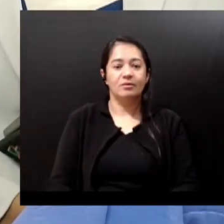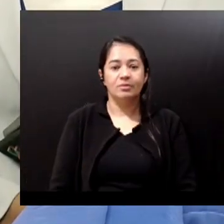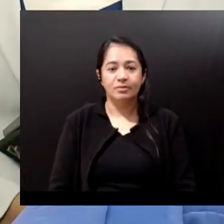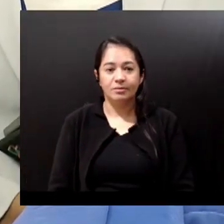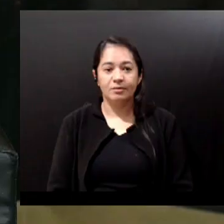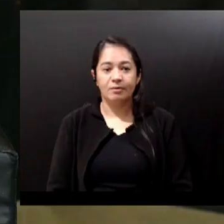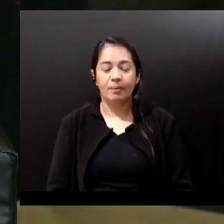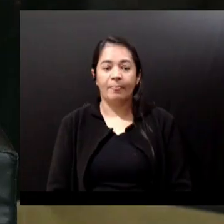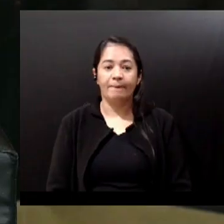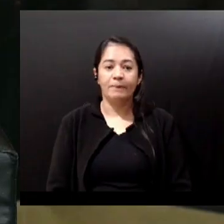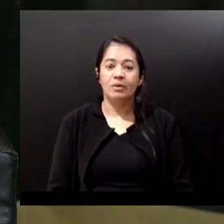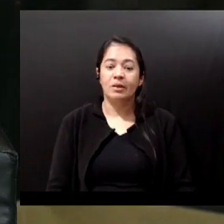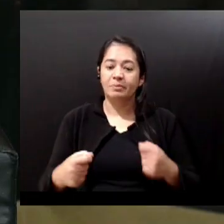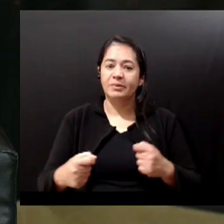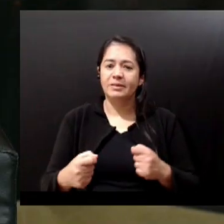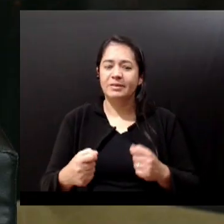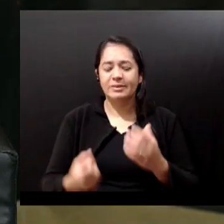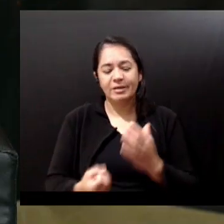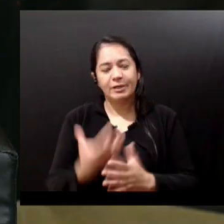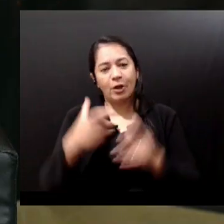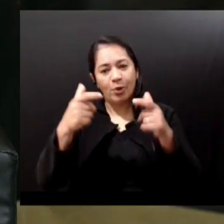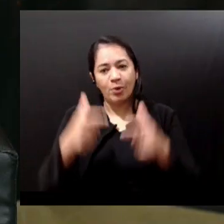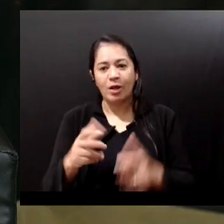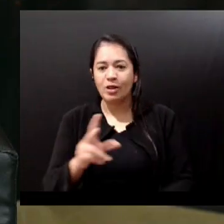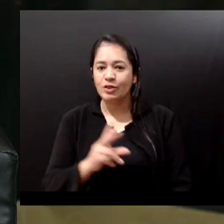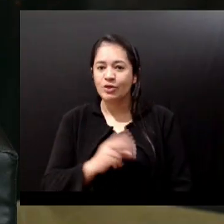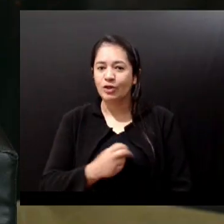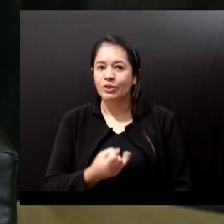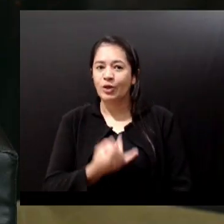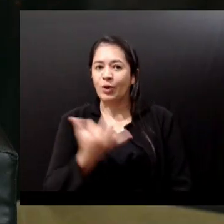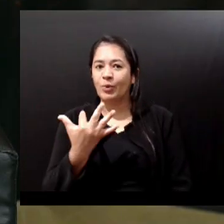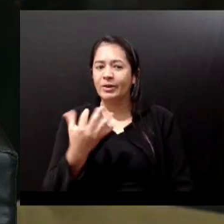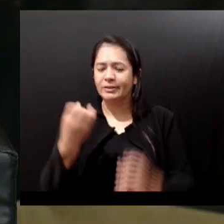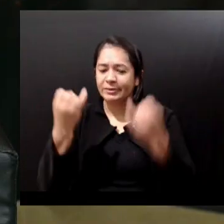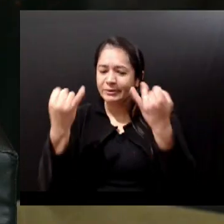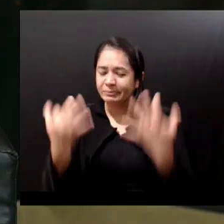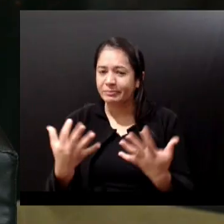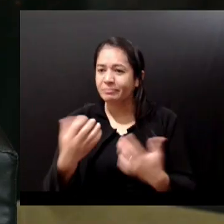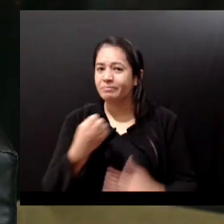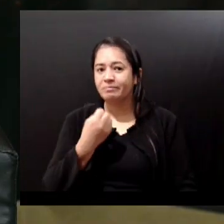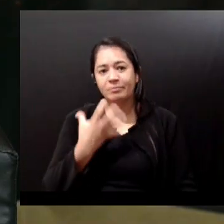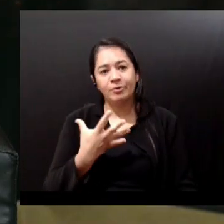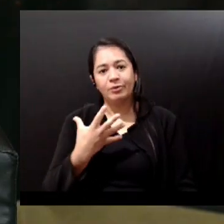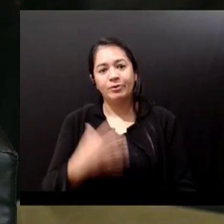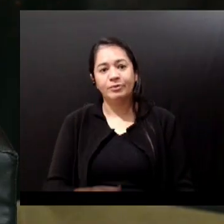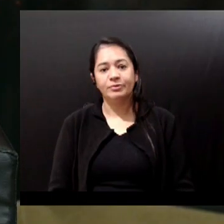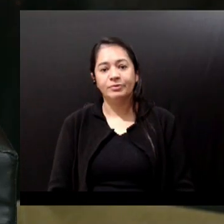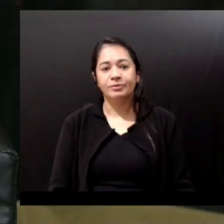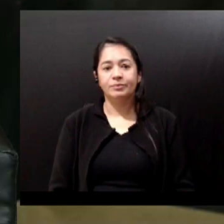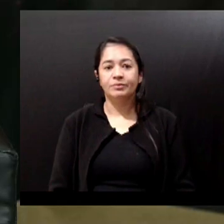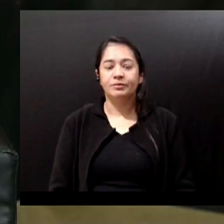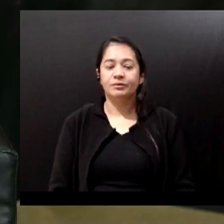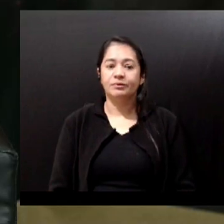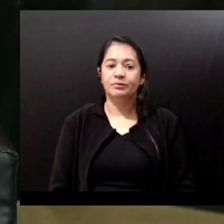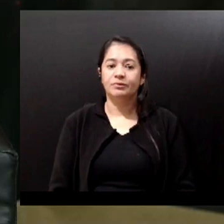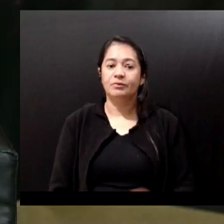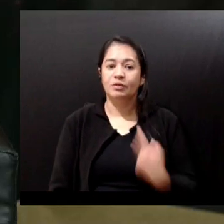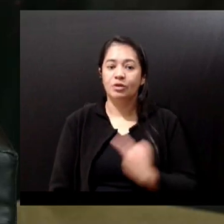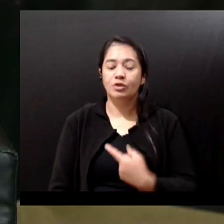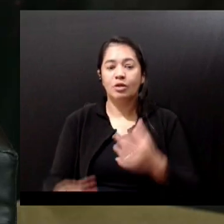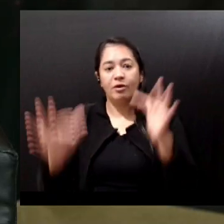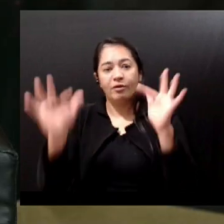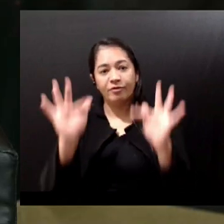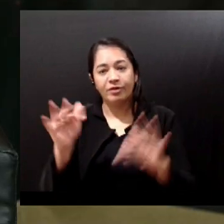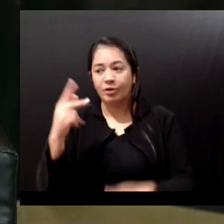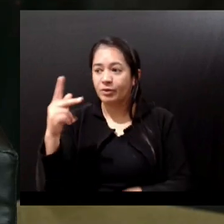lugar. Poxa vida, hein? Quanta fala boa, quanto recorte bom desse programa de hoje. A gente fica muito feliz com a sua participação. E vamos